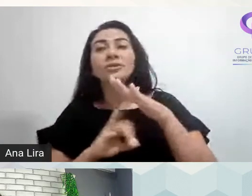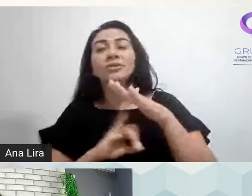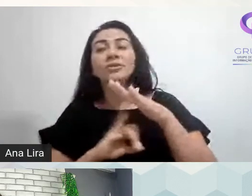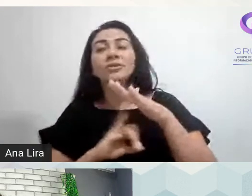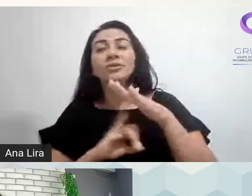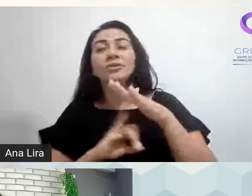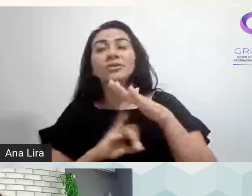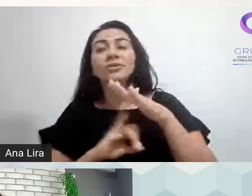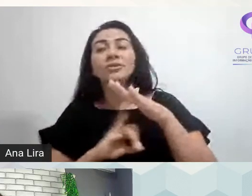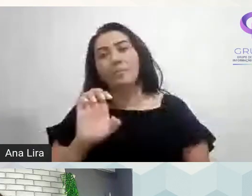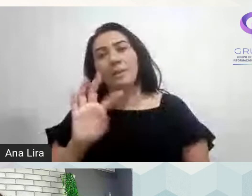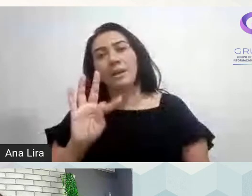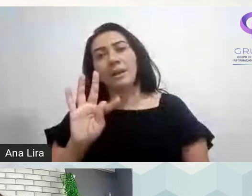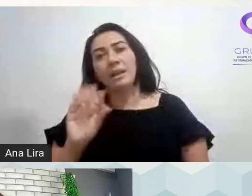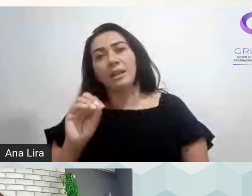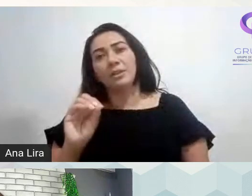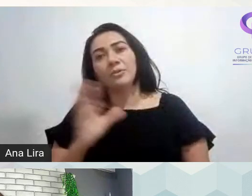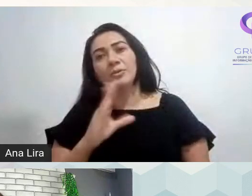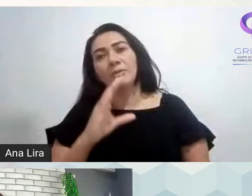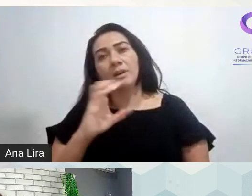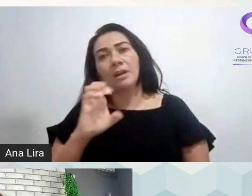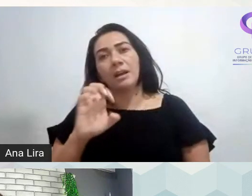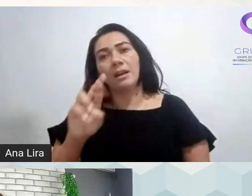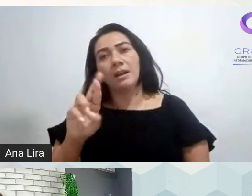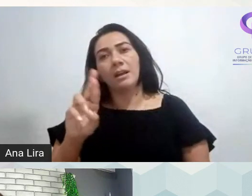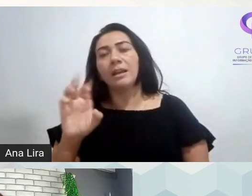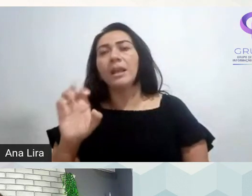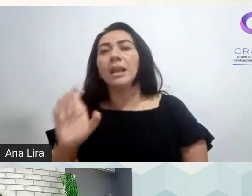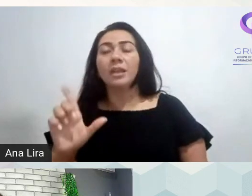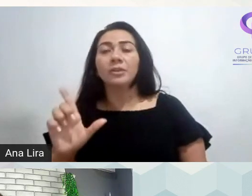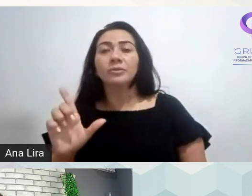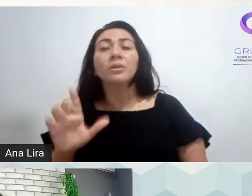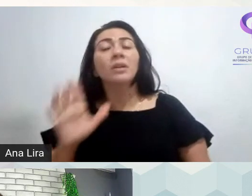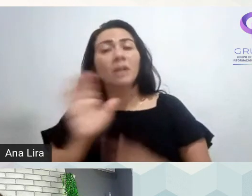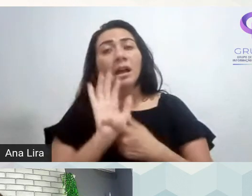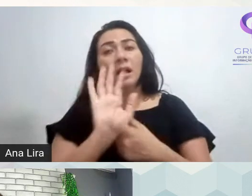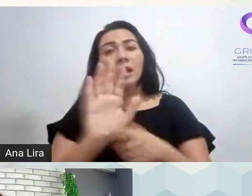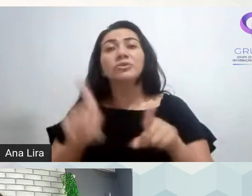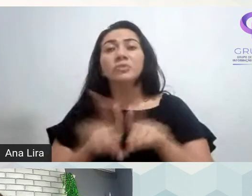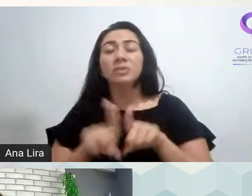de circo-escola, oficinas de artesanato para crianças